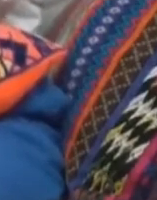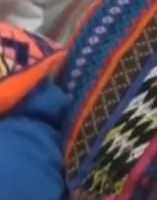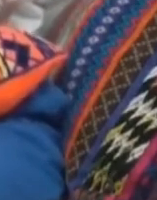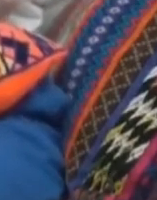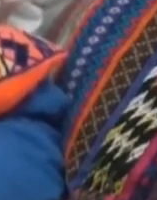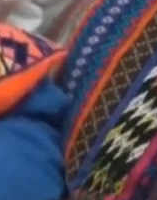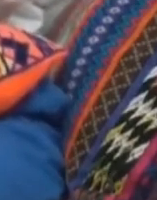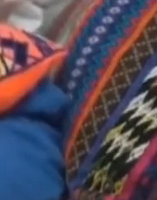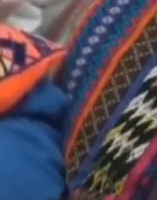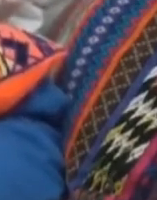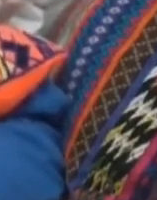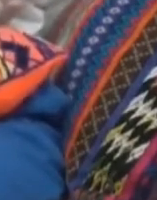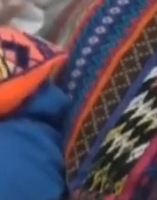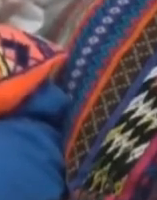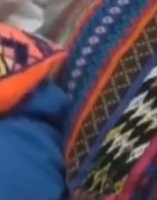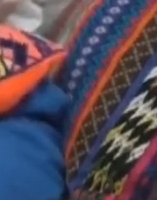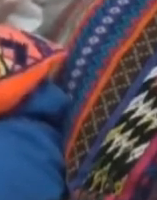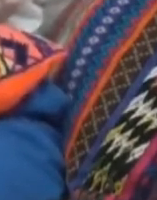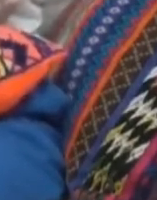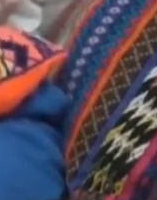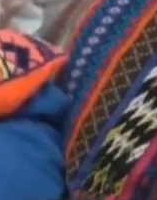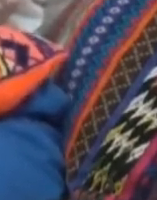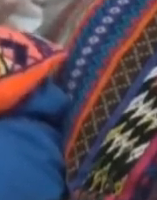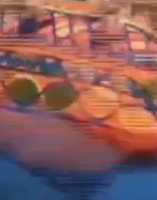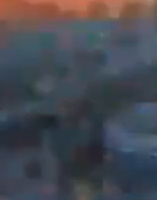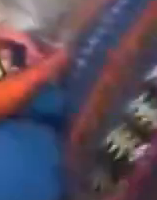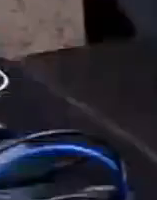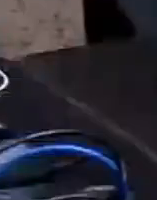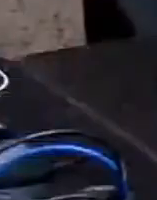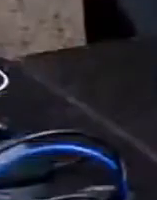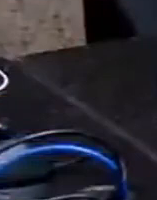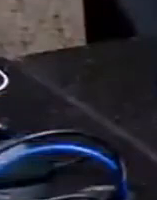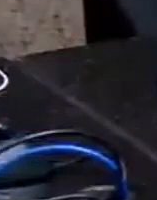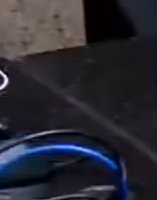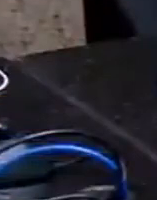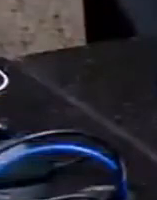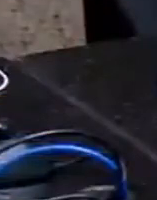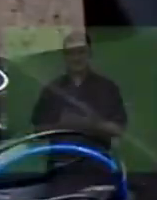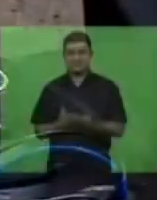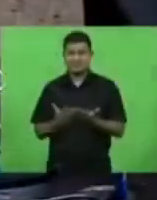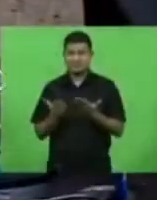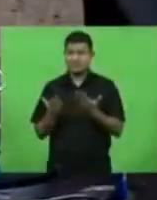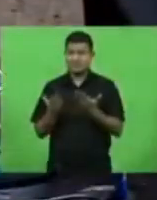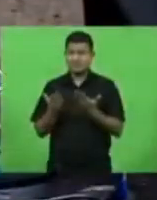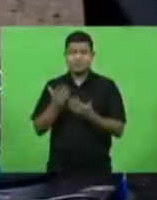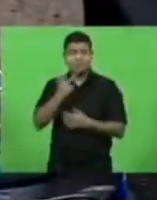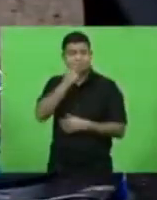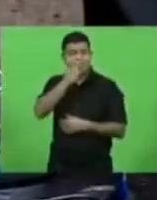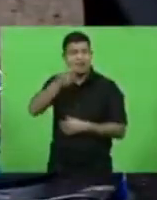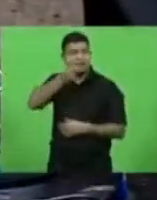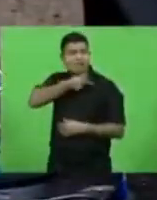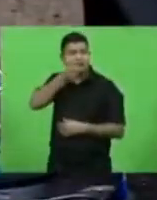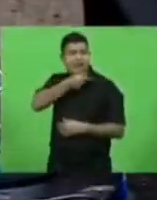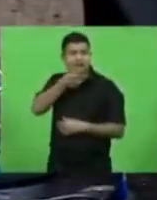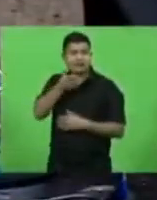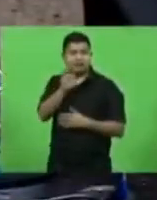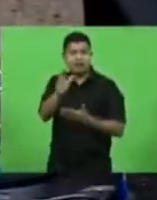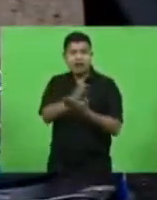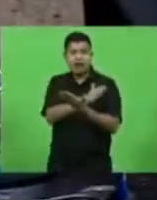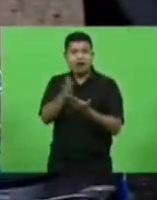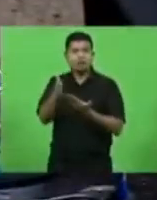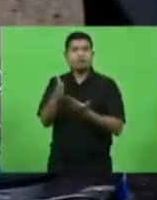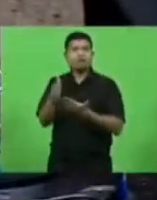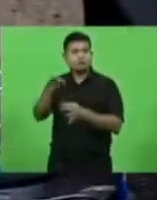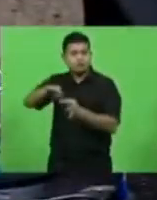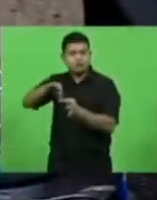Pra não tem nenhum pertencimento. Não, uhum, é homem nem mulher, é não binário. Isso parece uma piada, mas algumas instituições